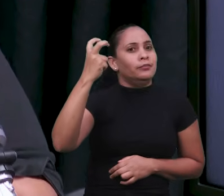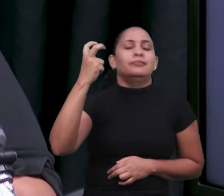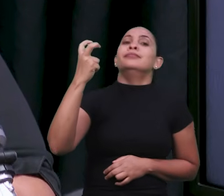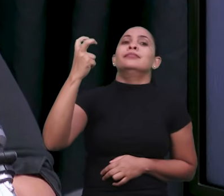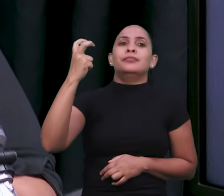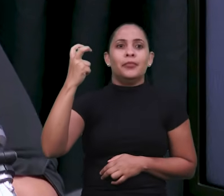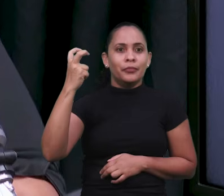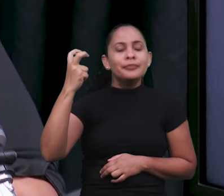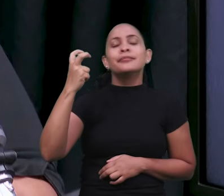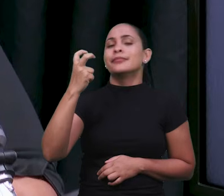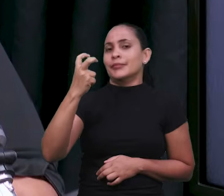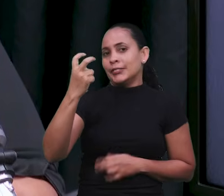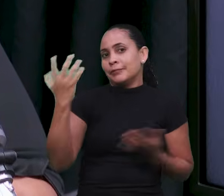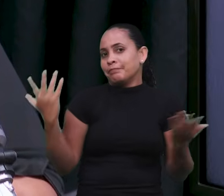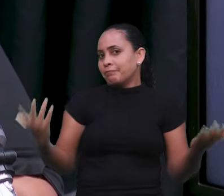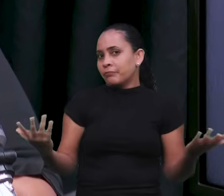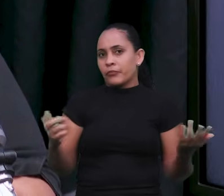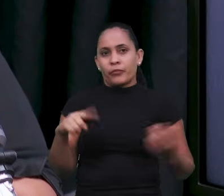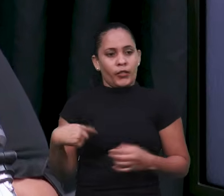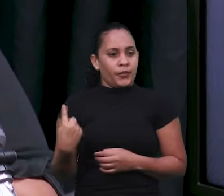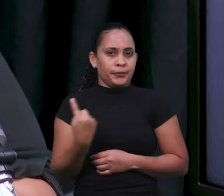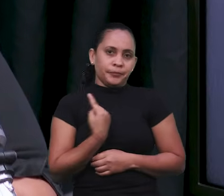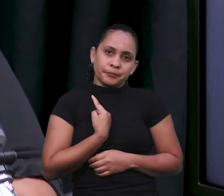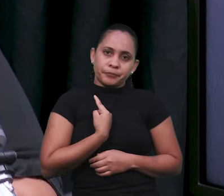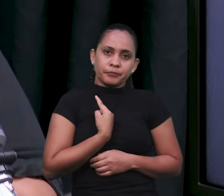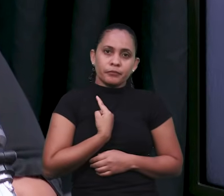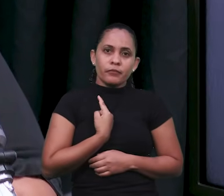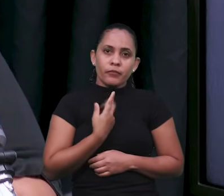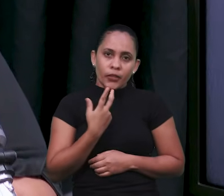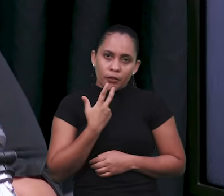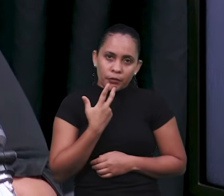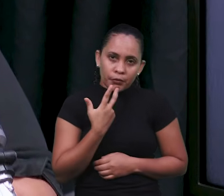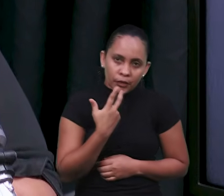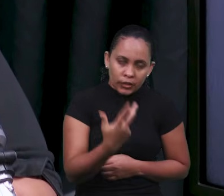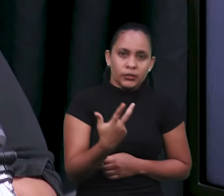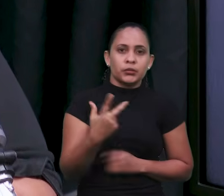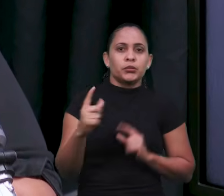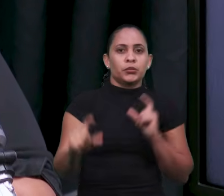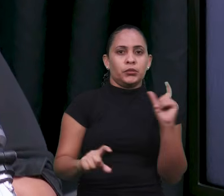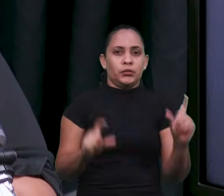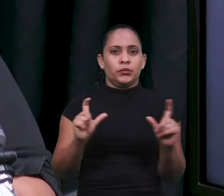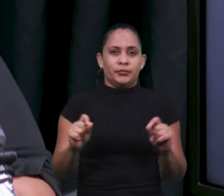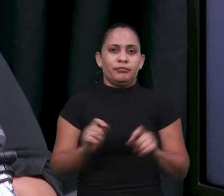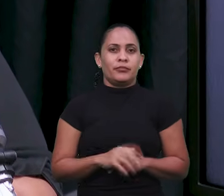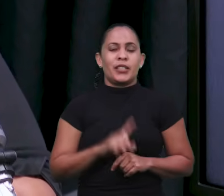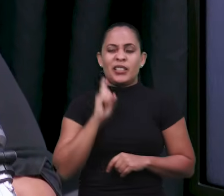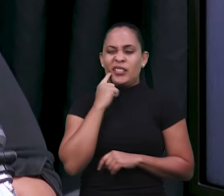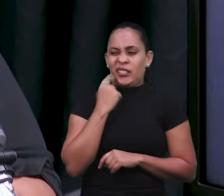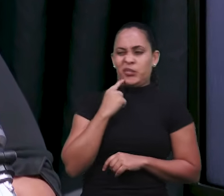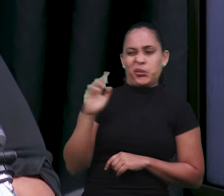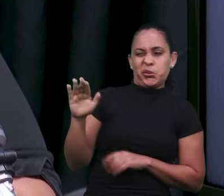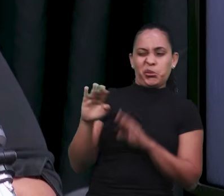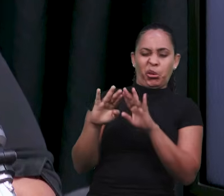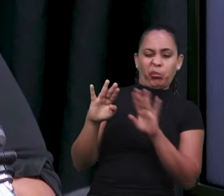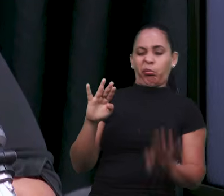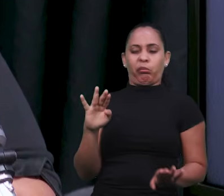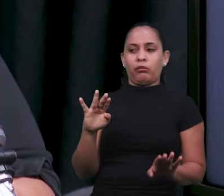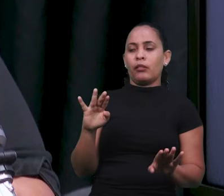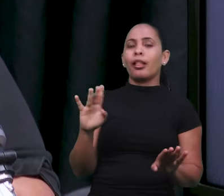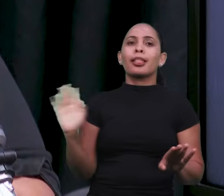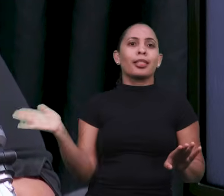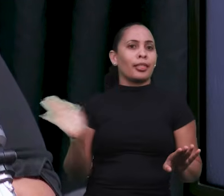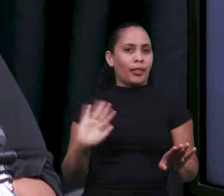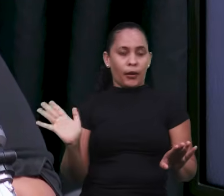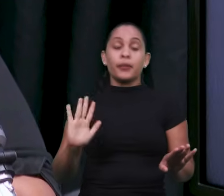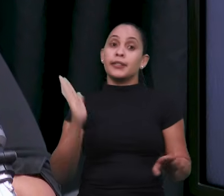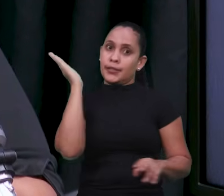inteligentíssimos. Então, assim, de maneira nenhuma a gente está falando para falar, não, o surdo, ele é inferior, ele